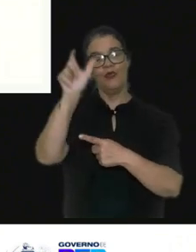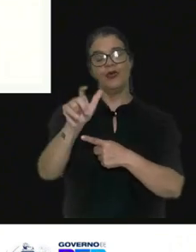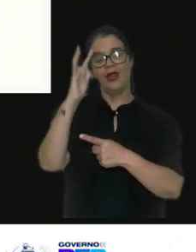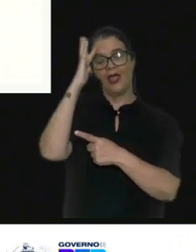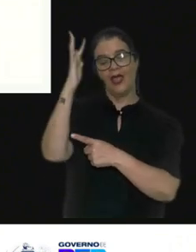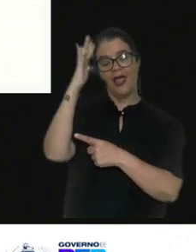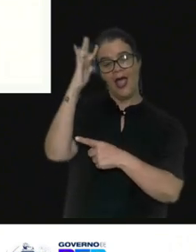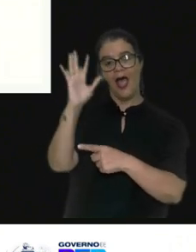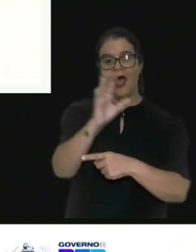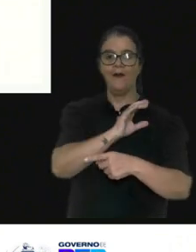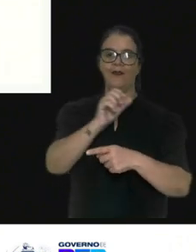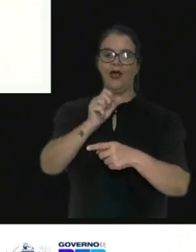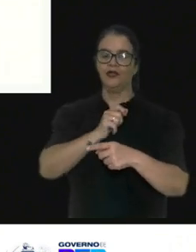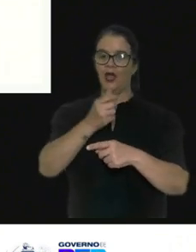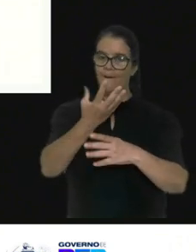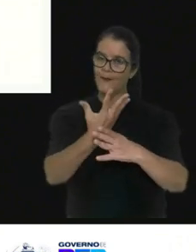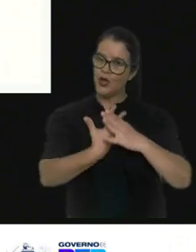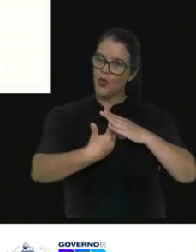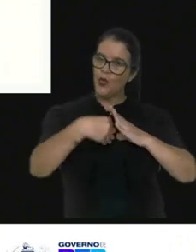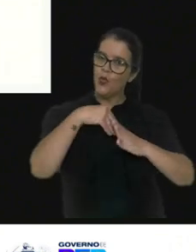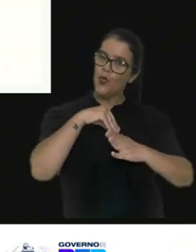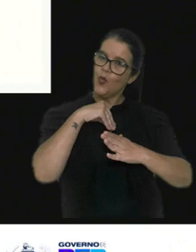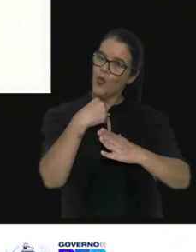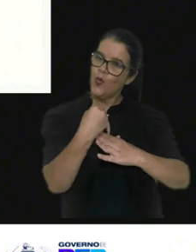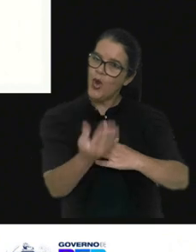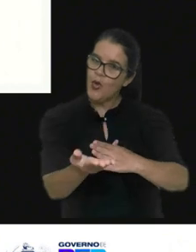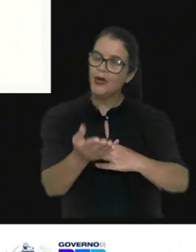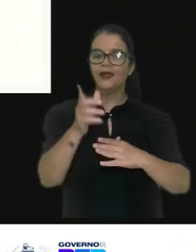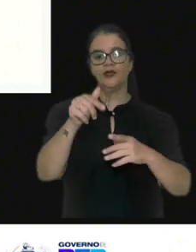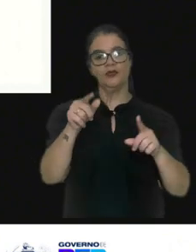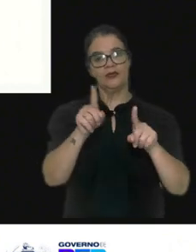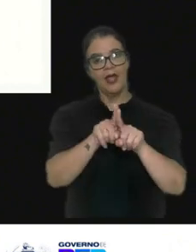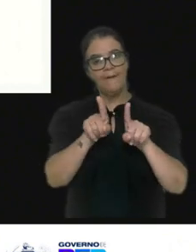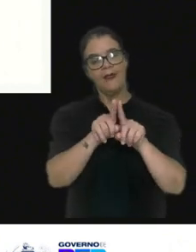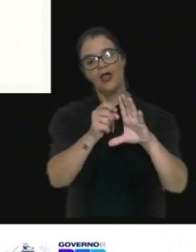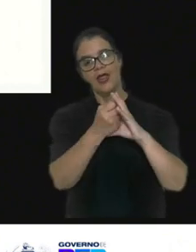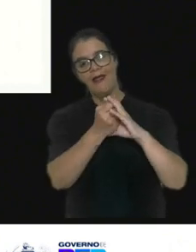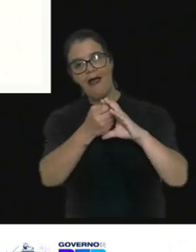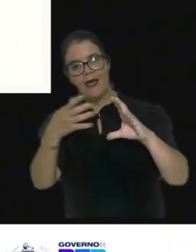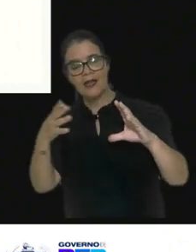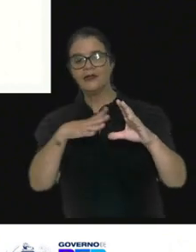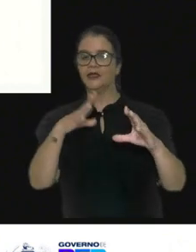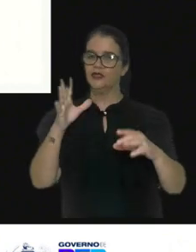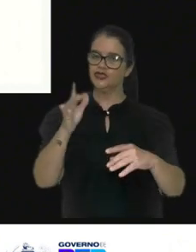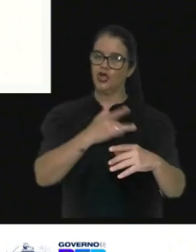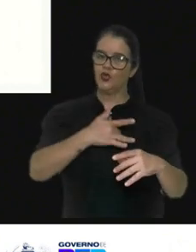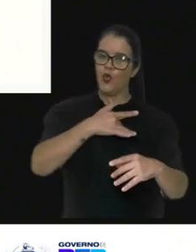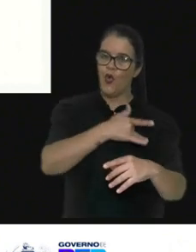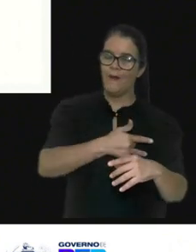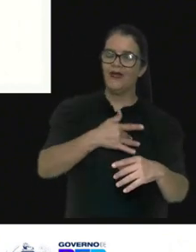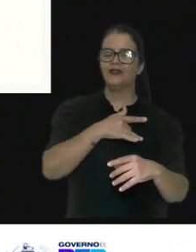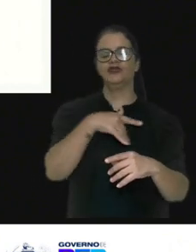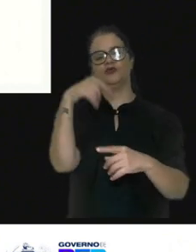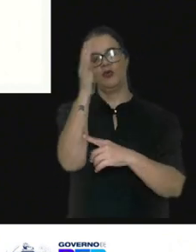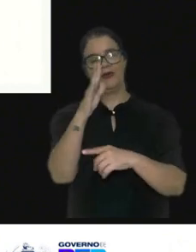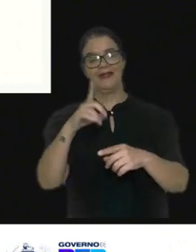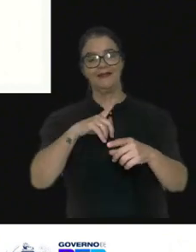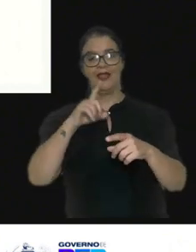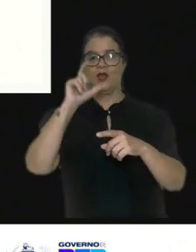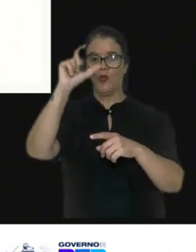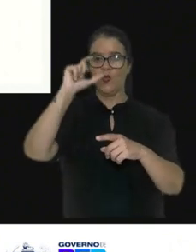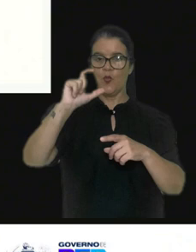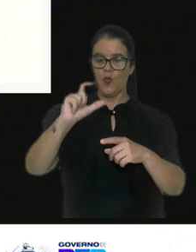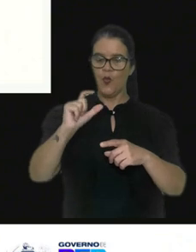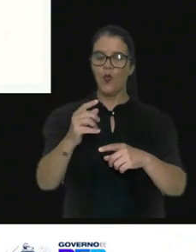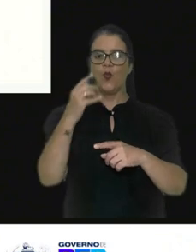O soneto também apresenta uma estrutura poética característica do homotismo brasileiro. Ele é dividido em quatro estrofes, cada um envolvam